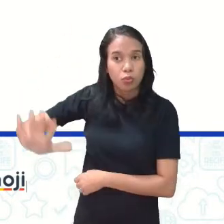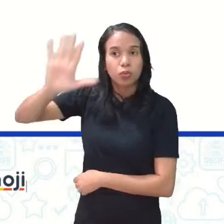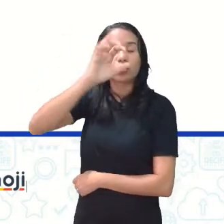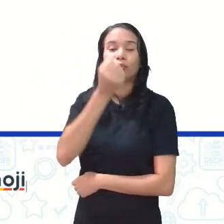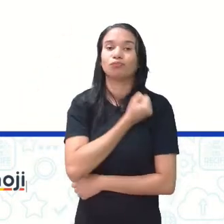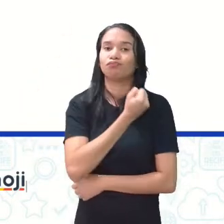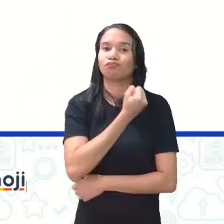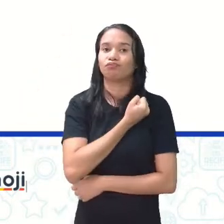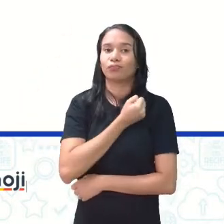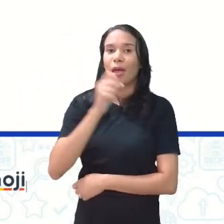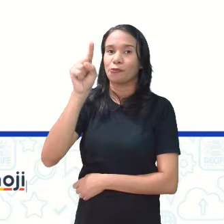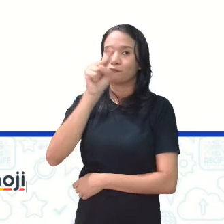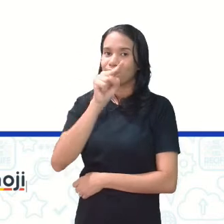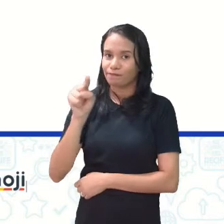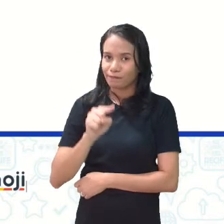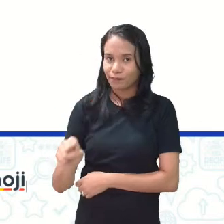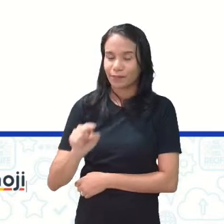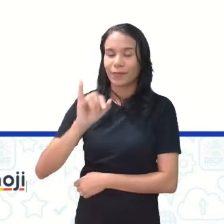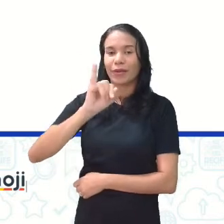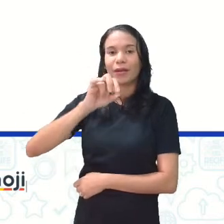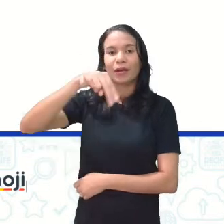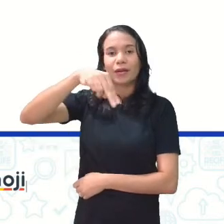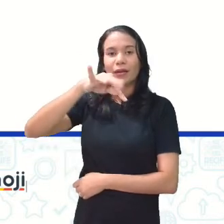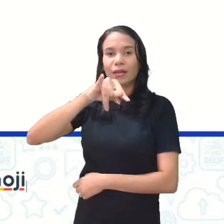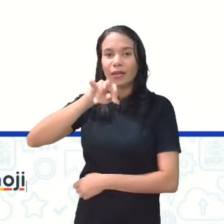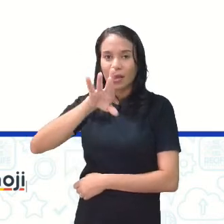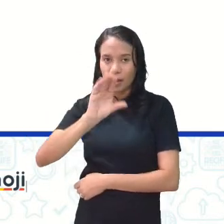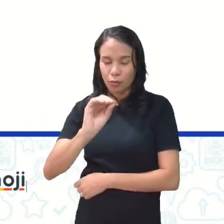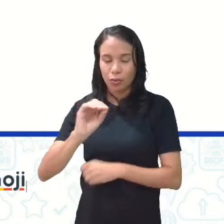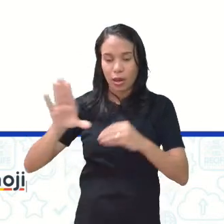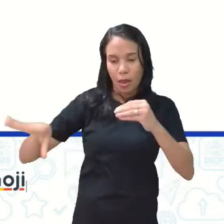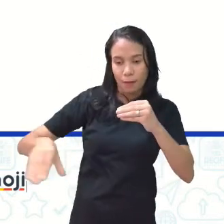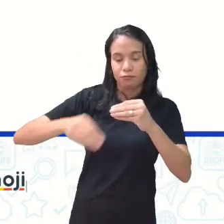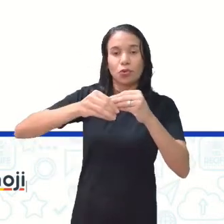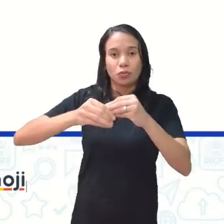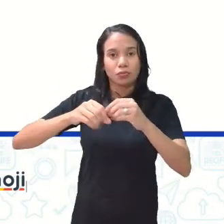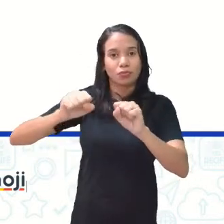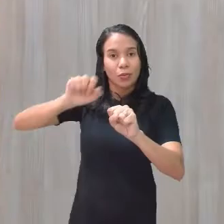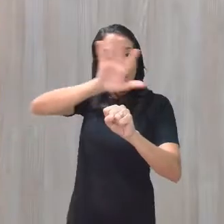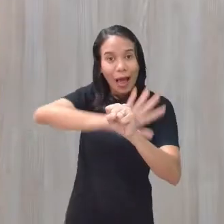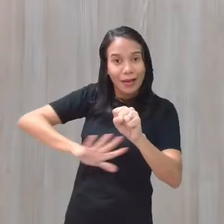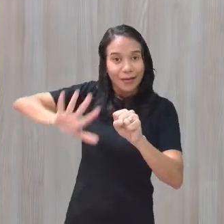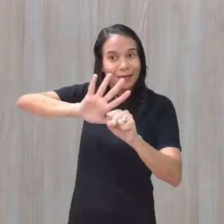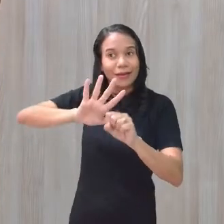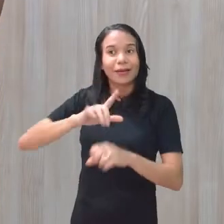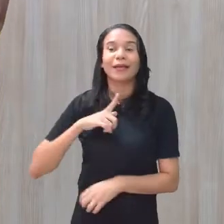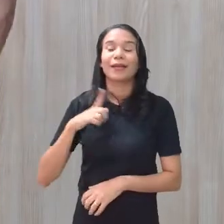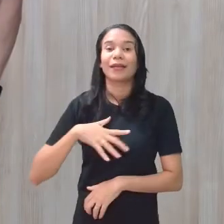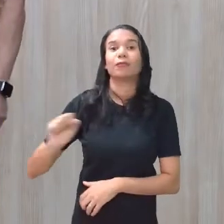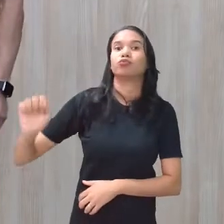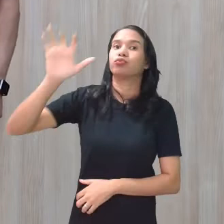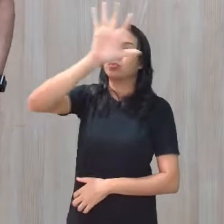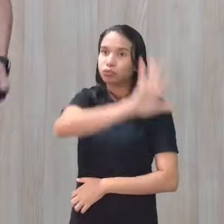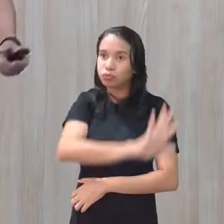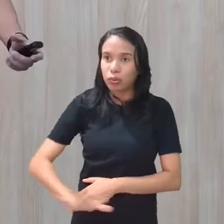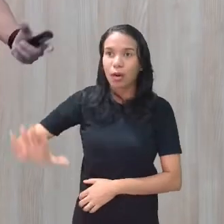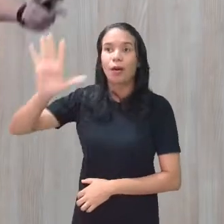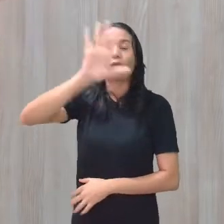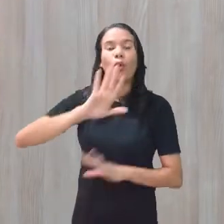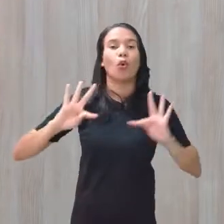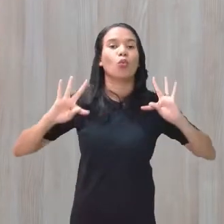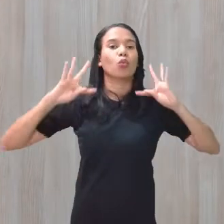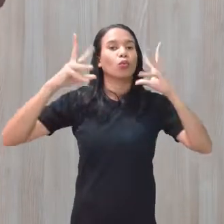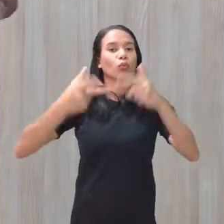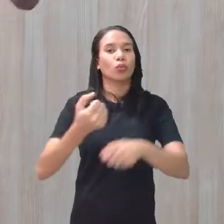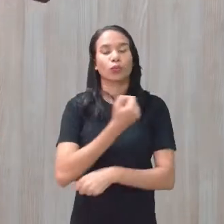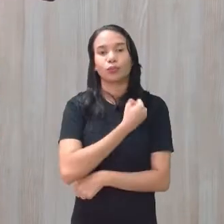números inteiros, certo? Lembra que a gente só fez adicionar os números negativos, né? E os números racionais engloba todos